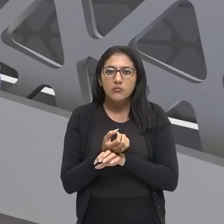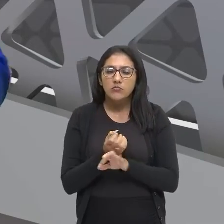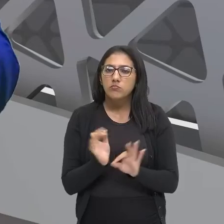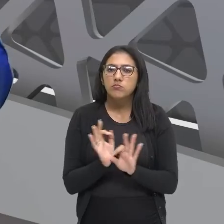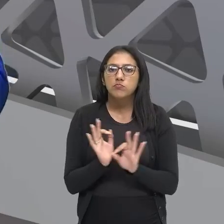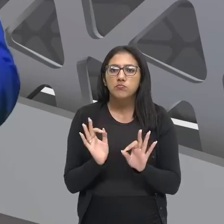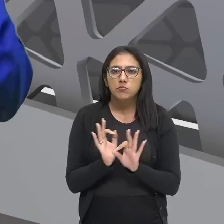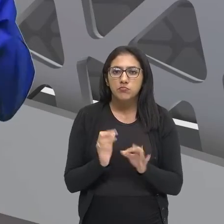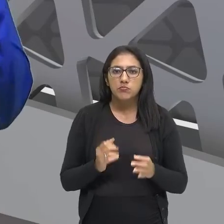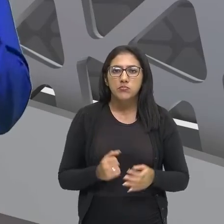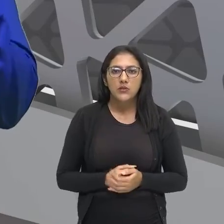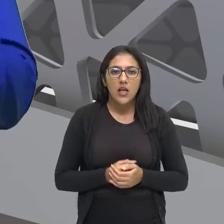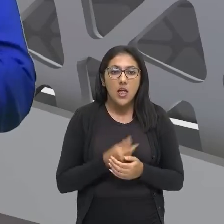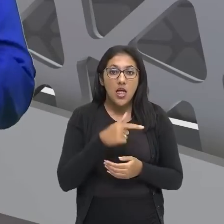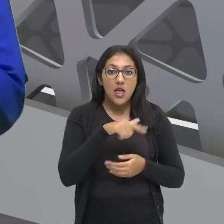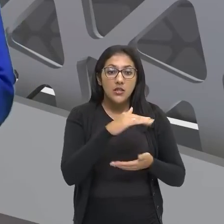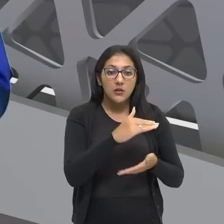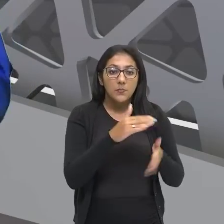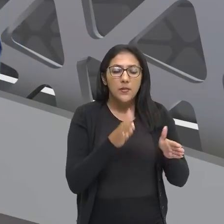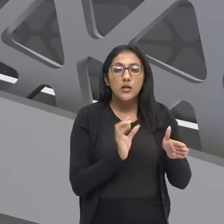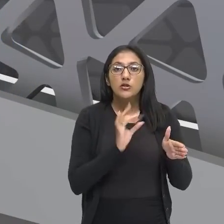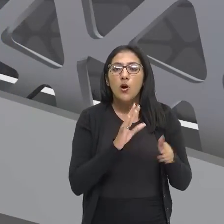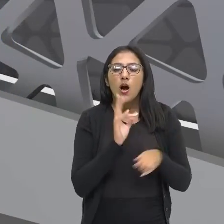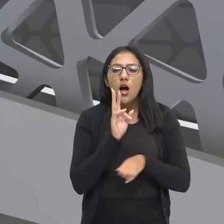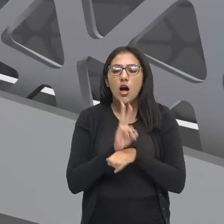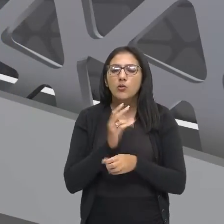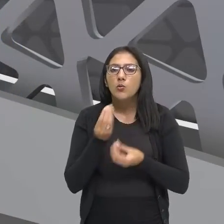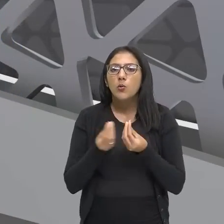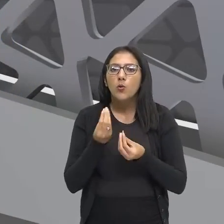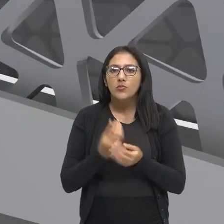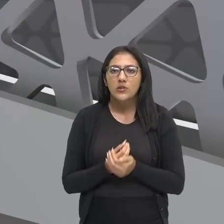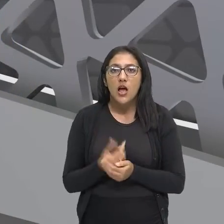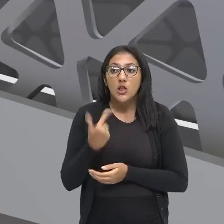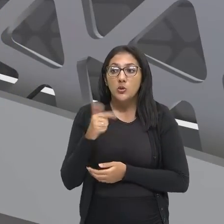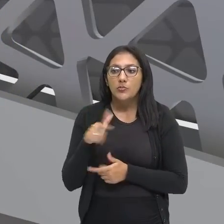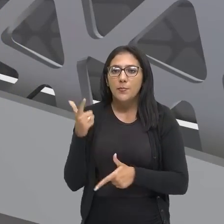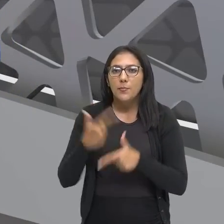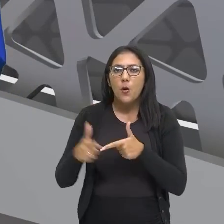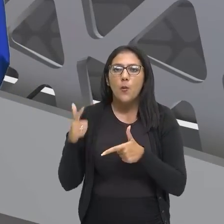um pico de energia, certo? Eu ainda consigo